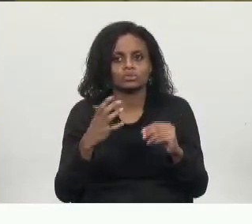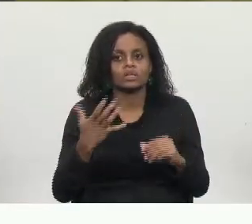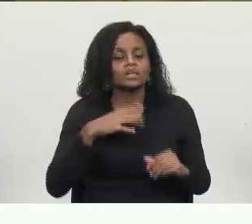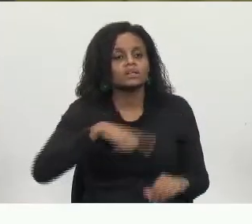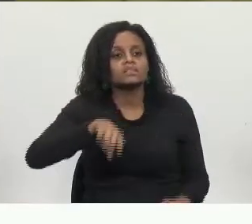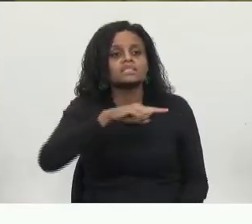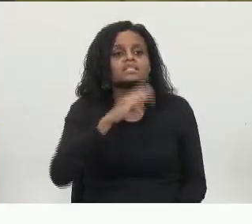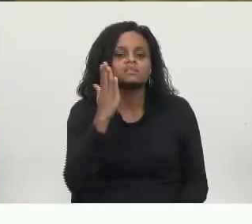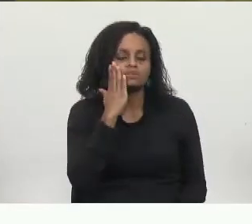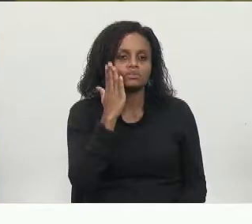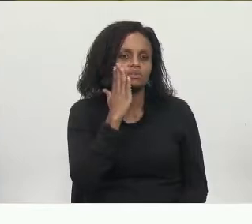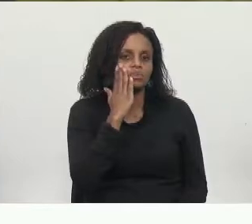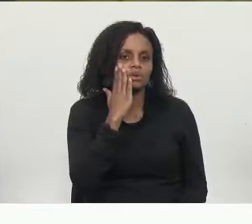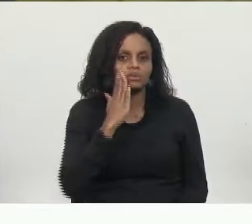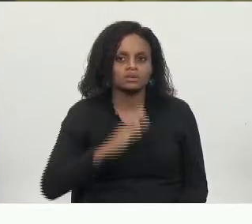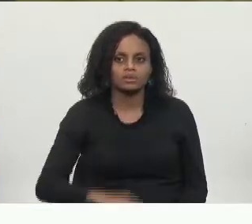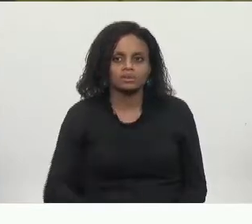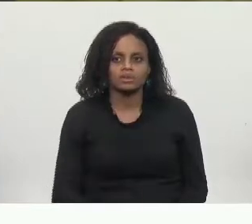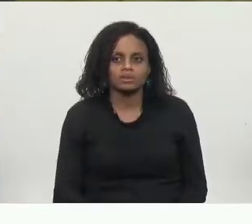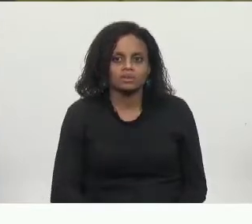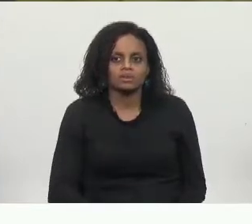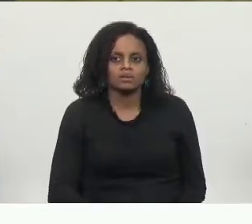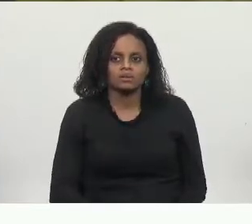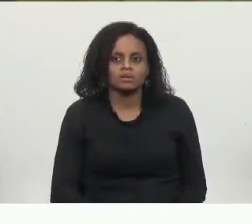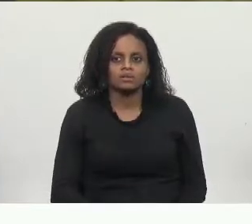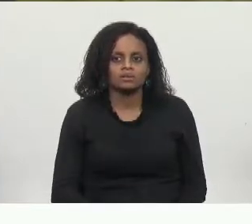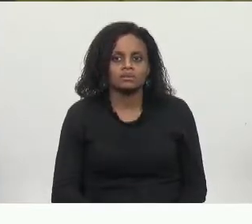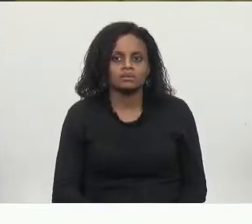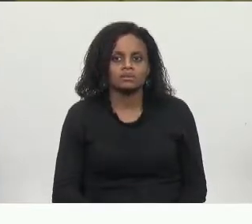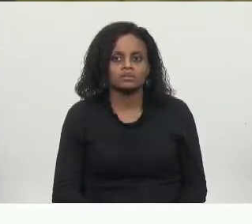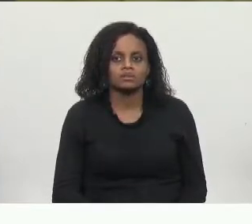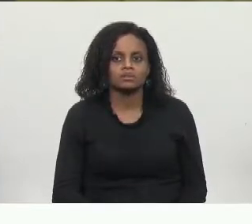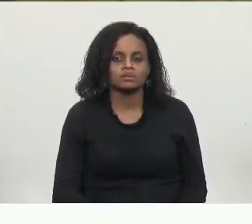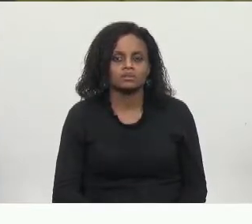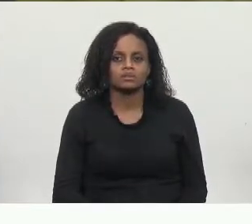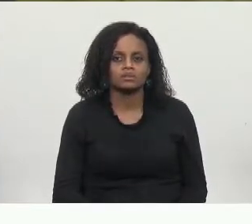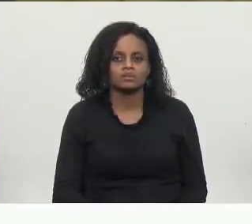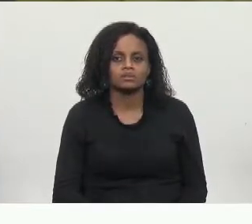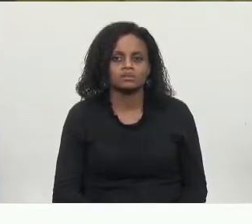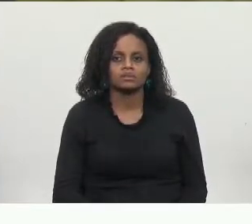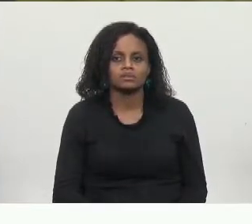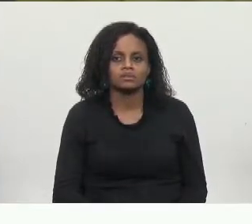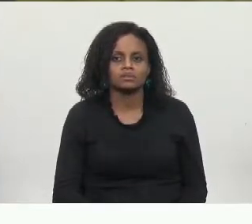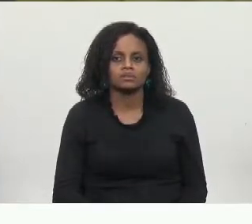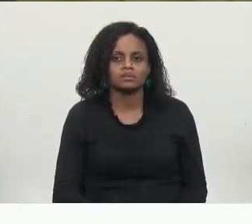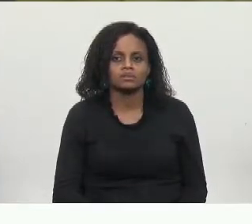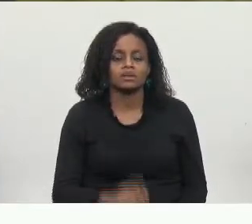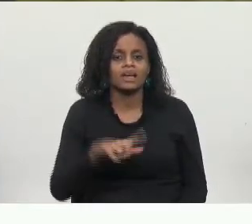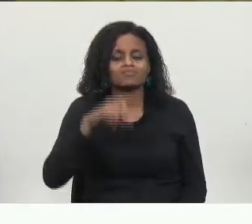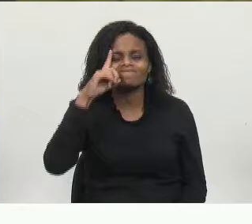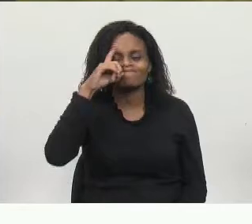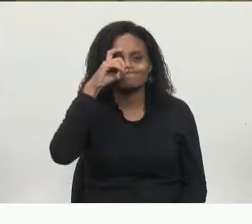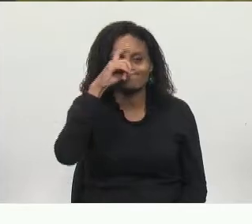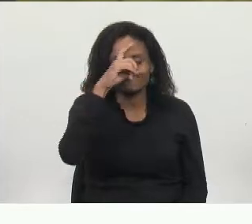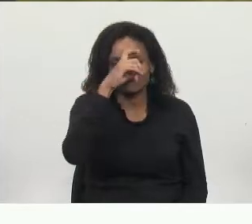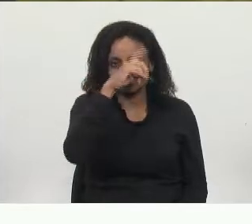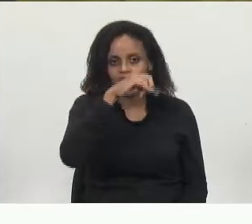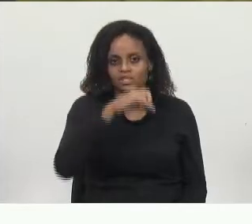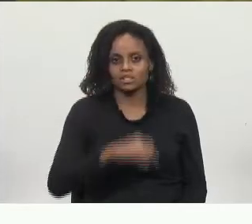soubessem que é muito difícil, de alguma forma,